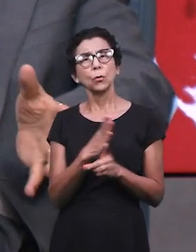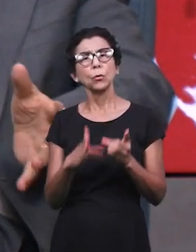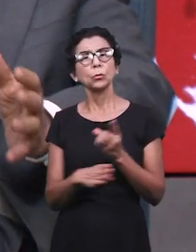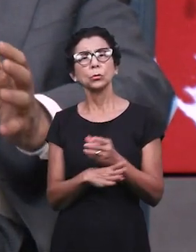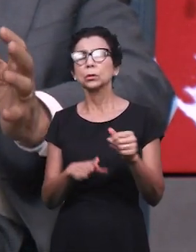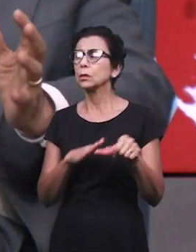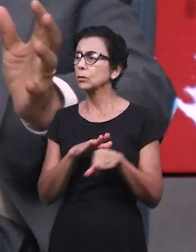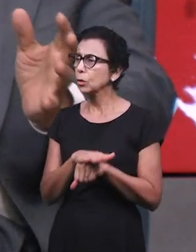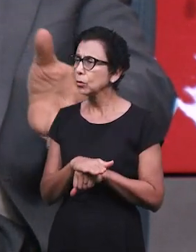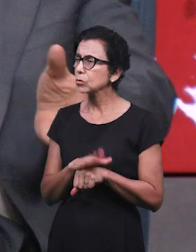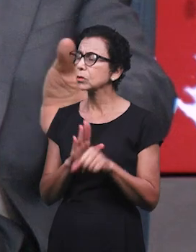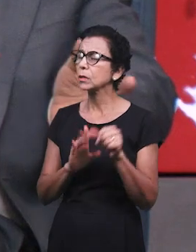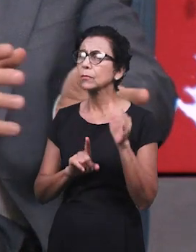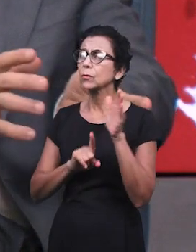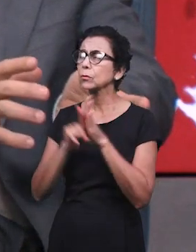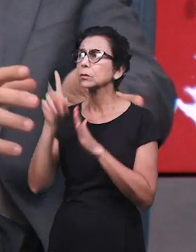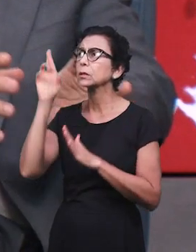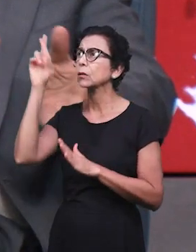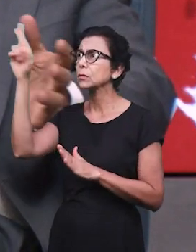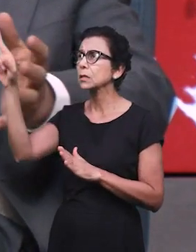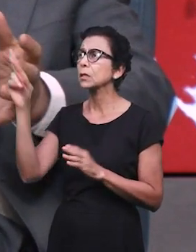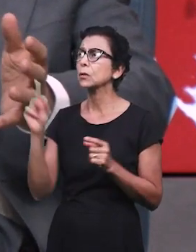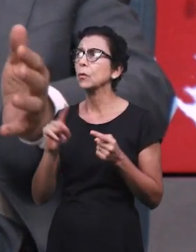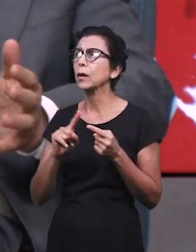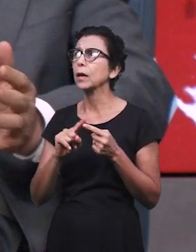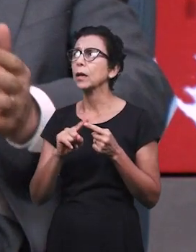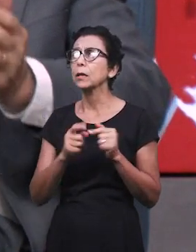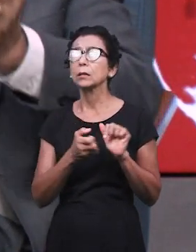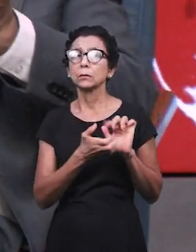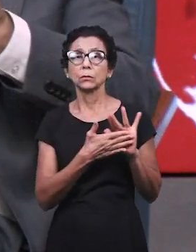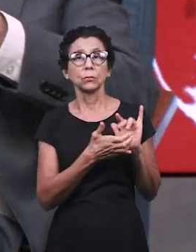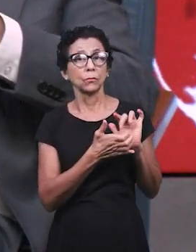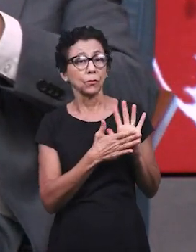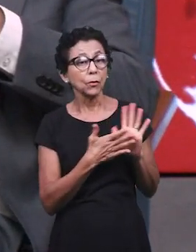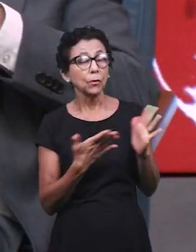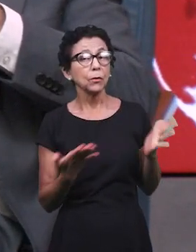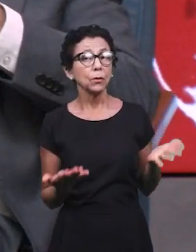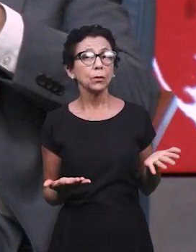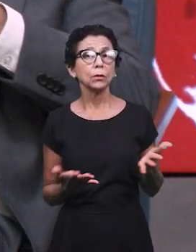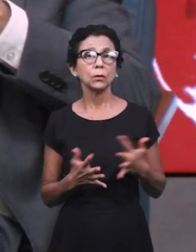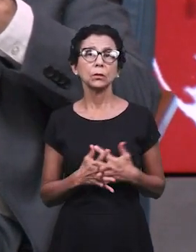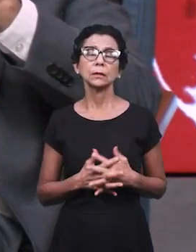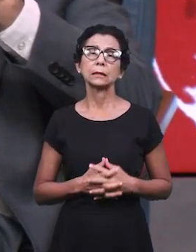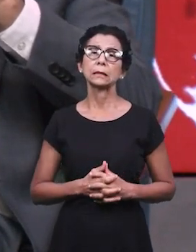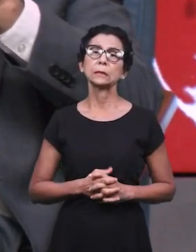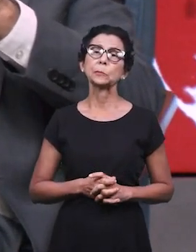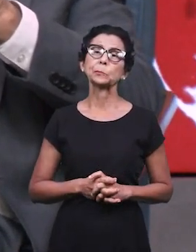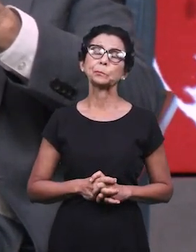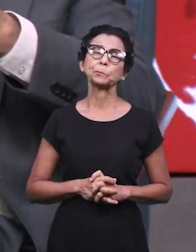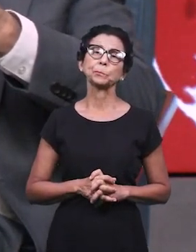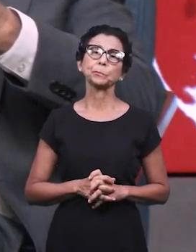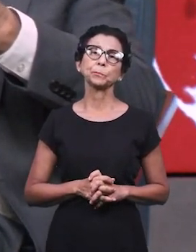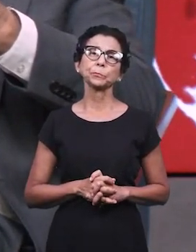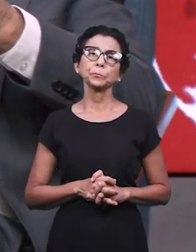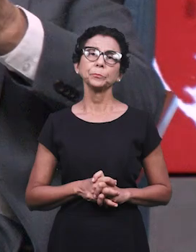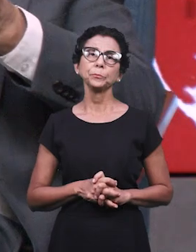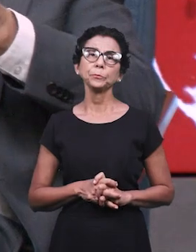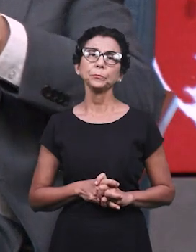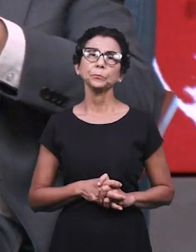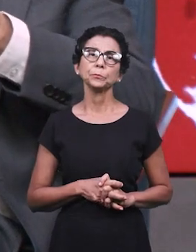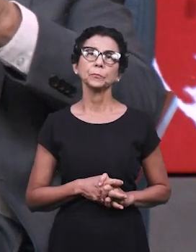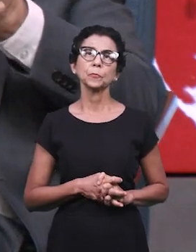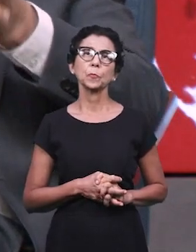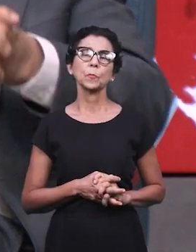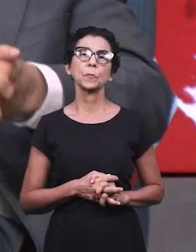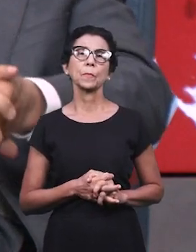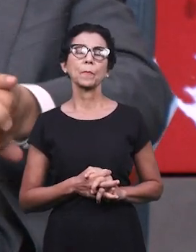sobre a parte inicial, de louvor, porque na nossa na nossa ideia, o pregador